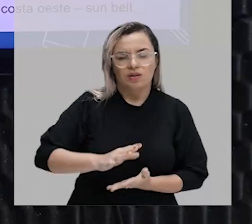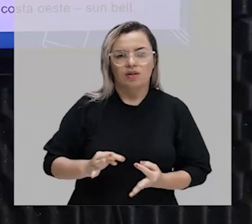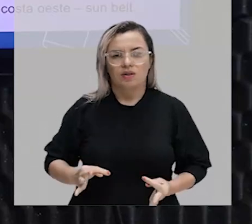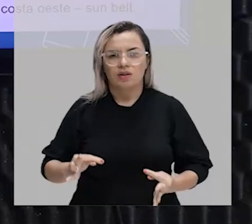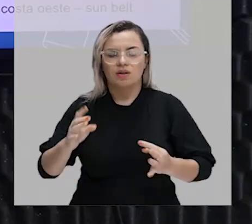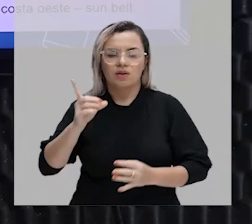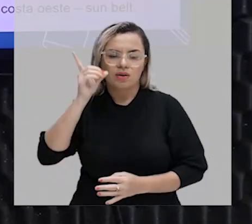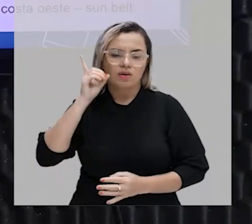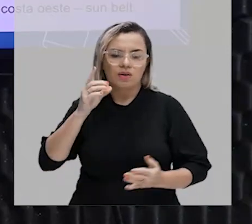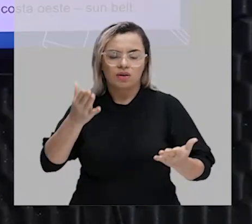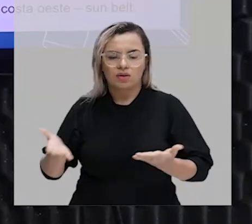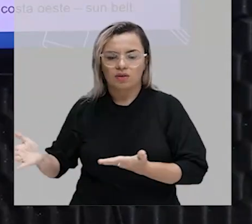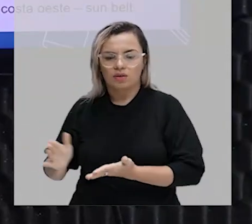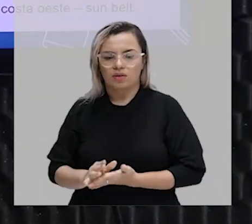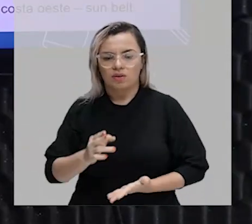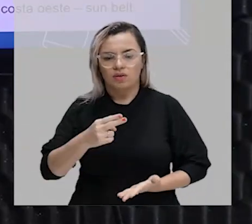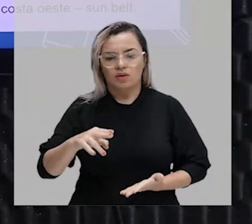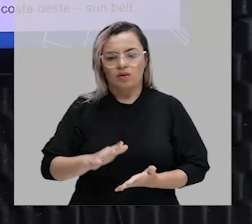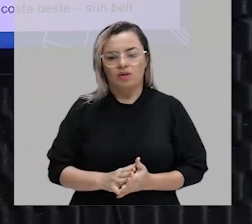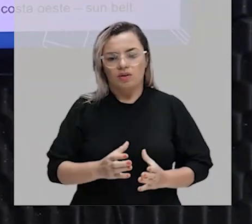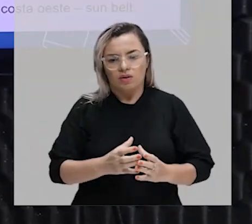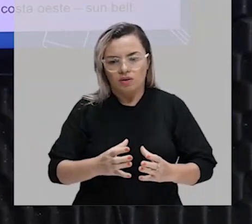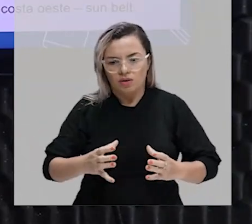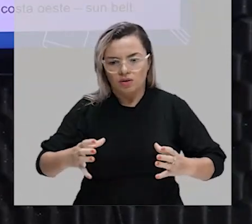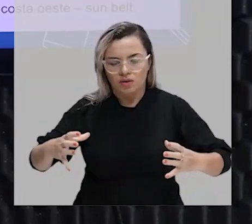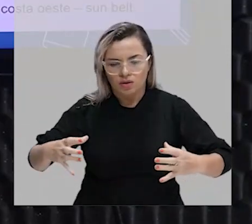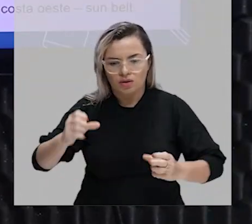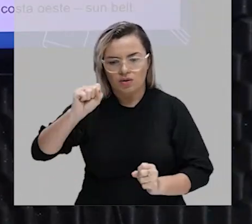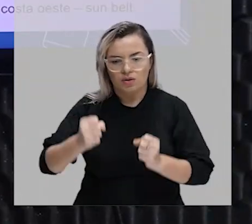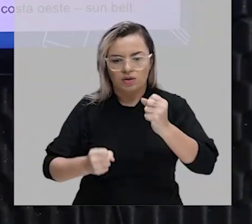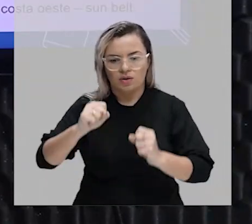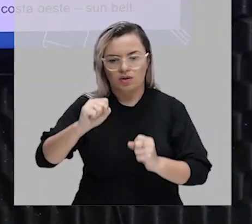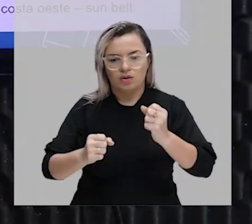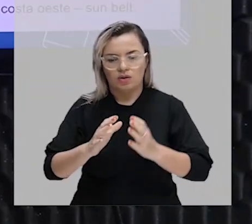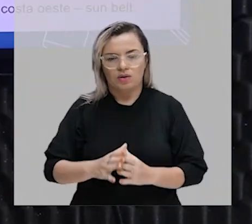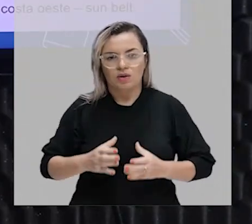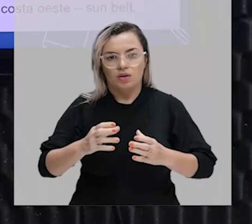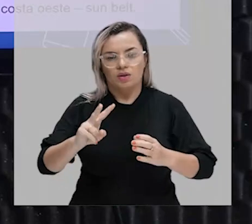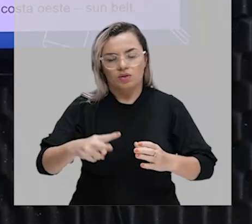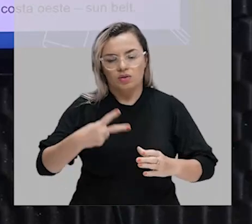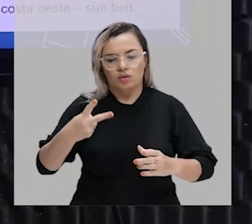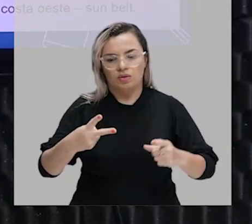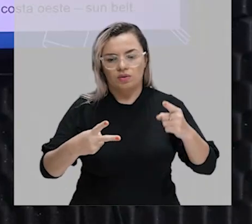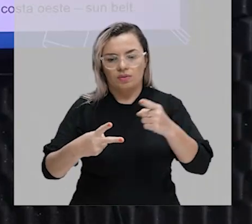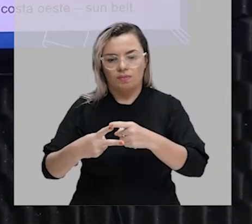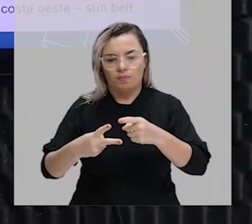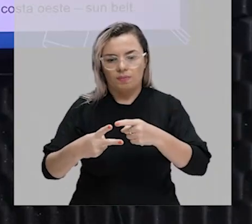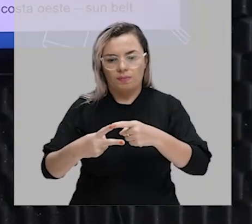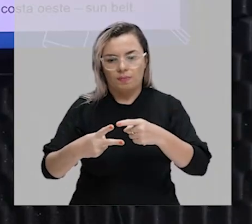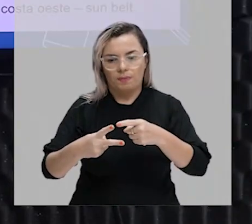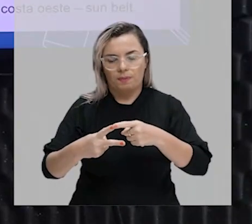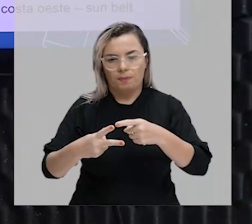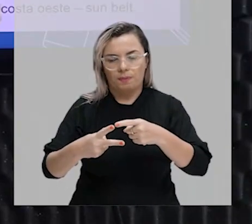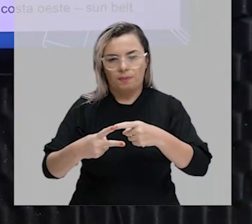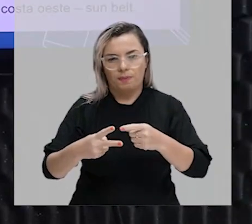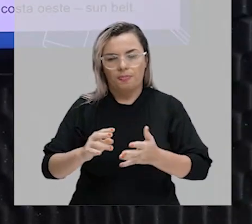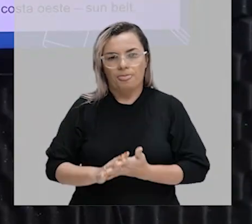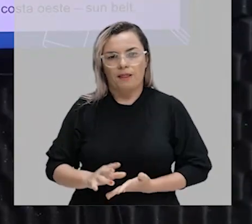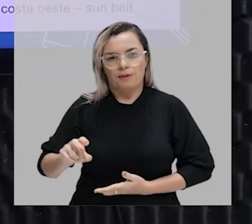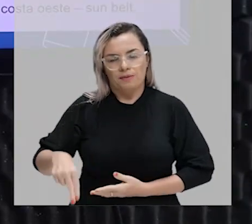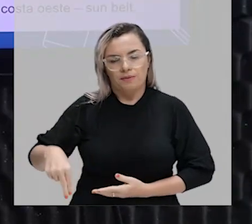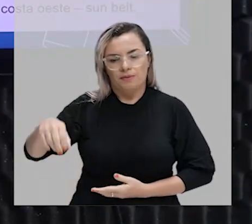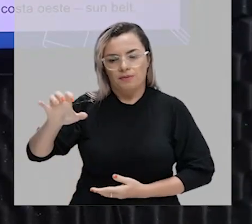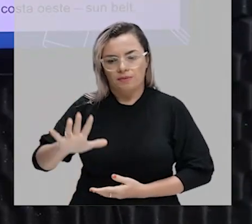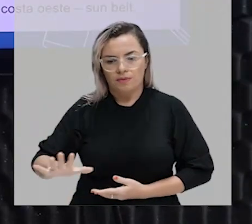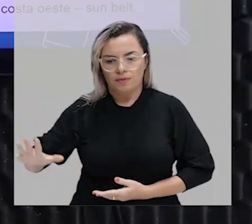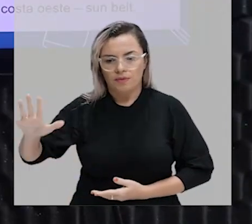receber uma denominação, tá? E as maiores concentrações industriais, eu vou te citar duas, tá bom, galera? Que uma fica na região nordeste da